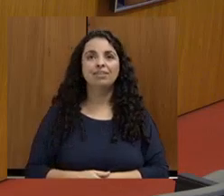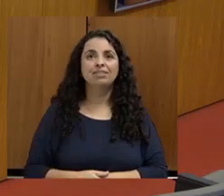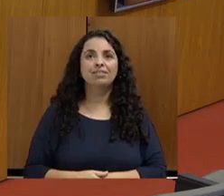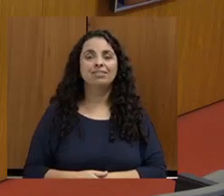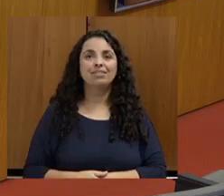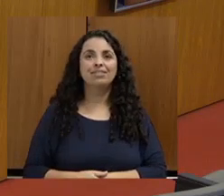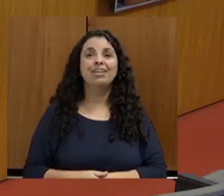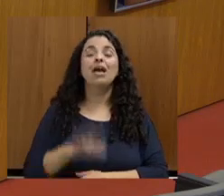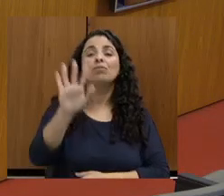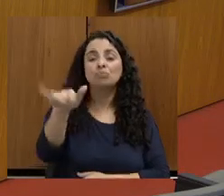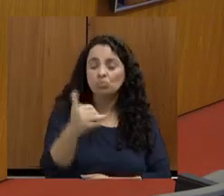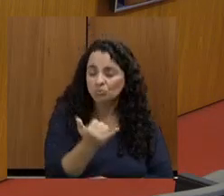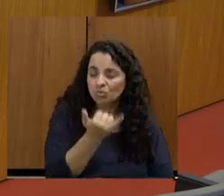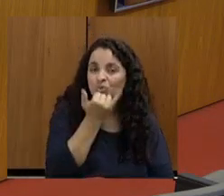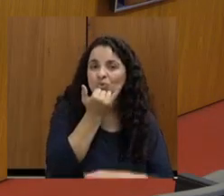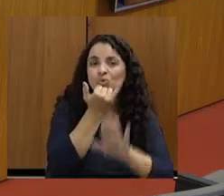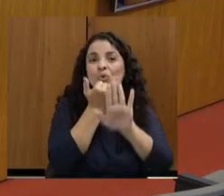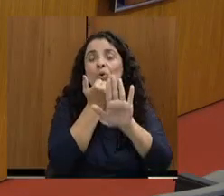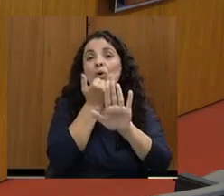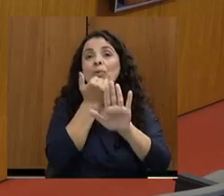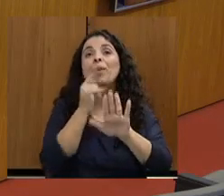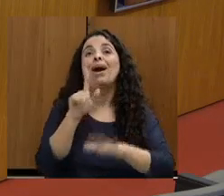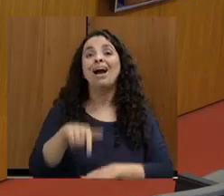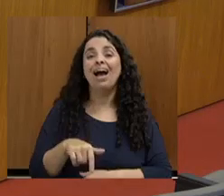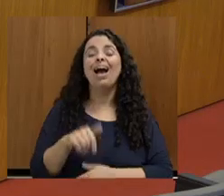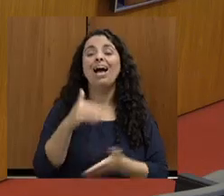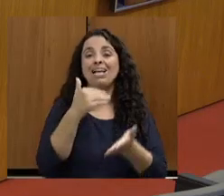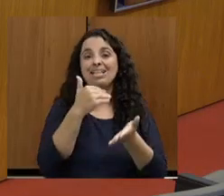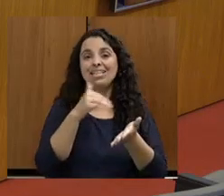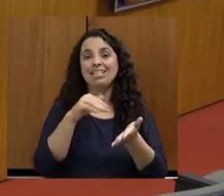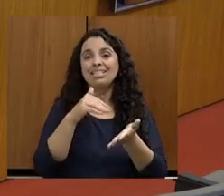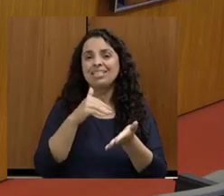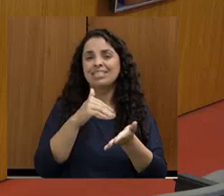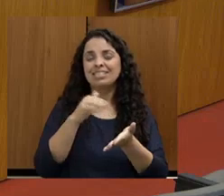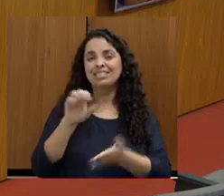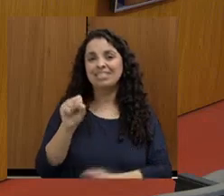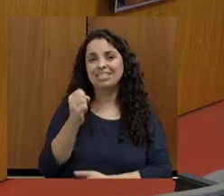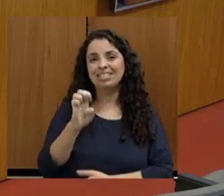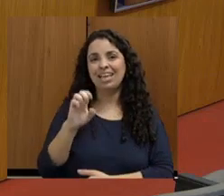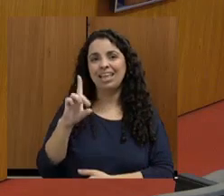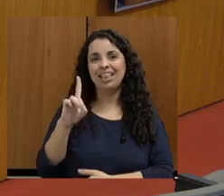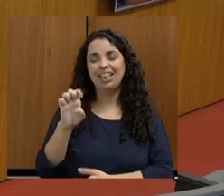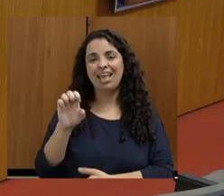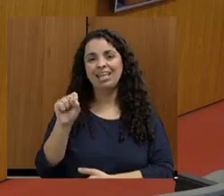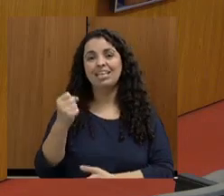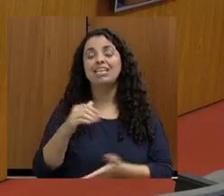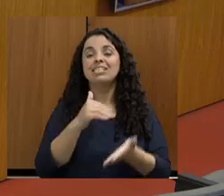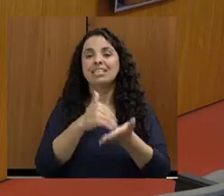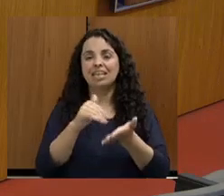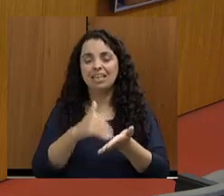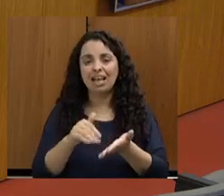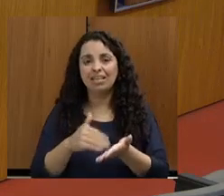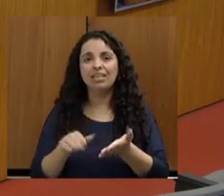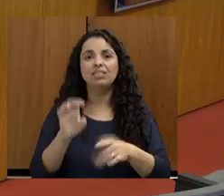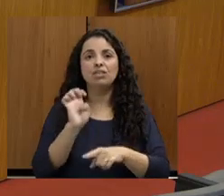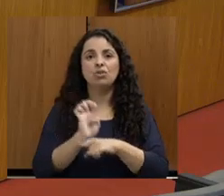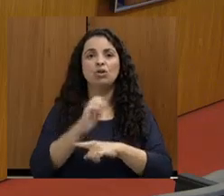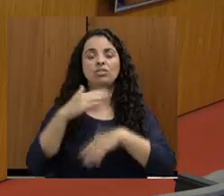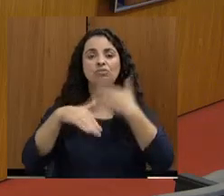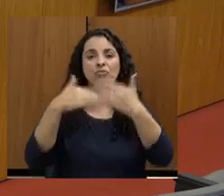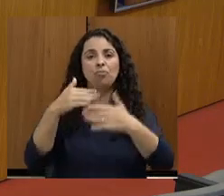Me desculpe, gente, me desculpe. A CEDESA é a Secretaria Estadual de Desenvolvimento Social. Me desculpe,